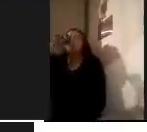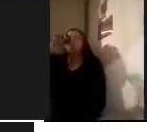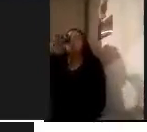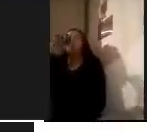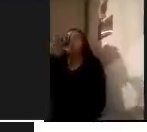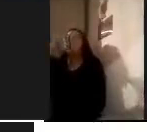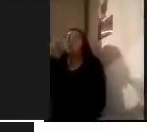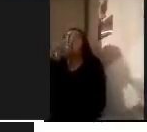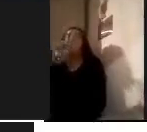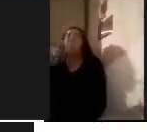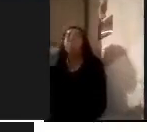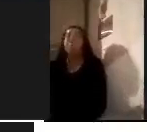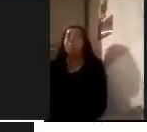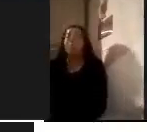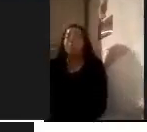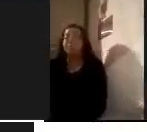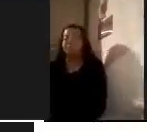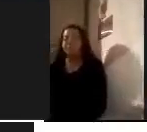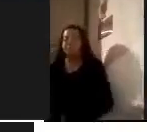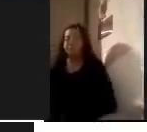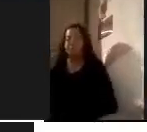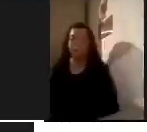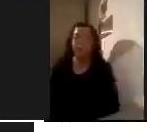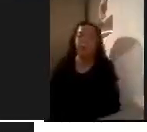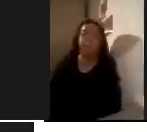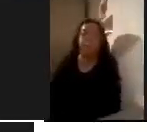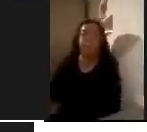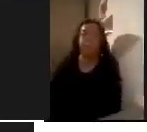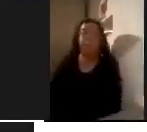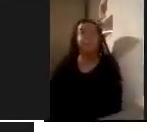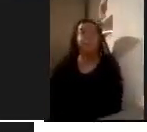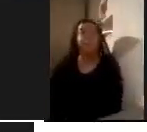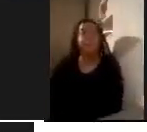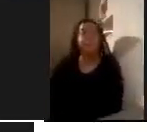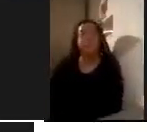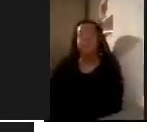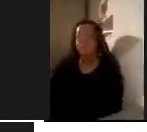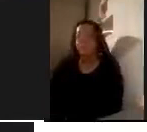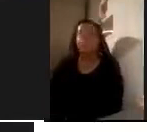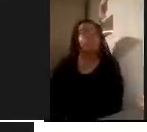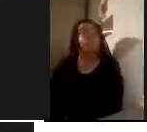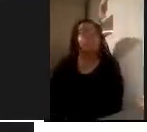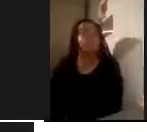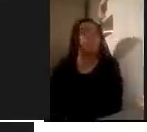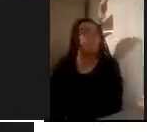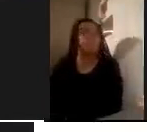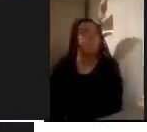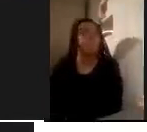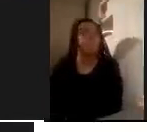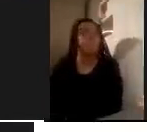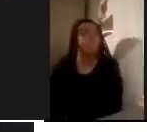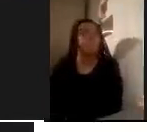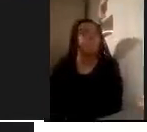pouco mais de maturidade? A sucção, por exemplo, esse reflexo, entre a 27ª e a 28ª, o bebê